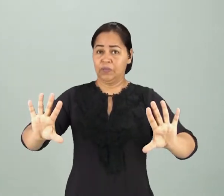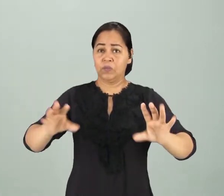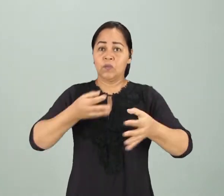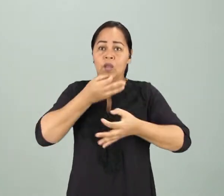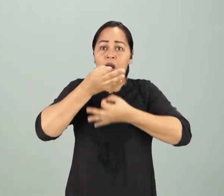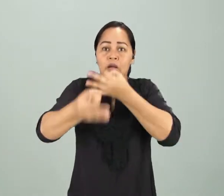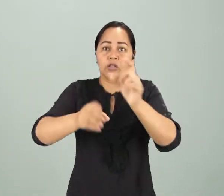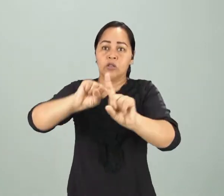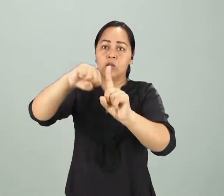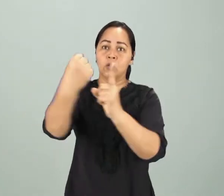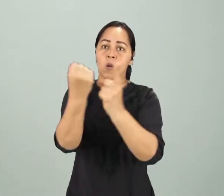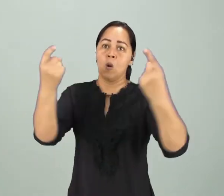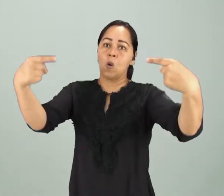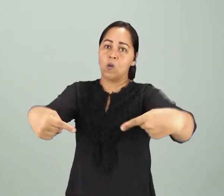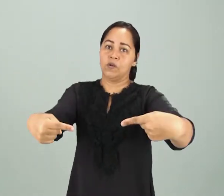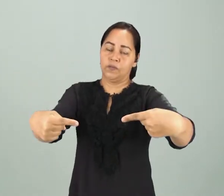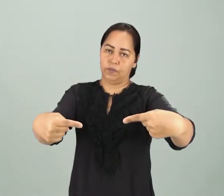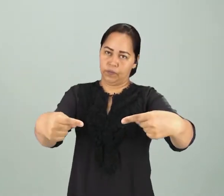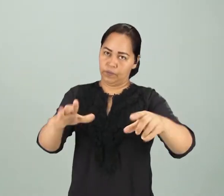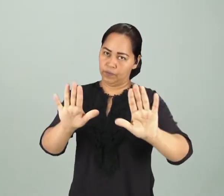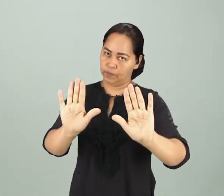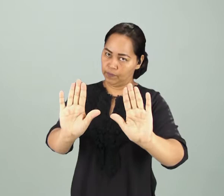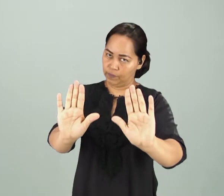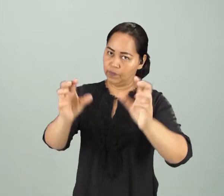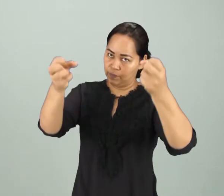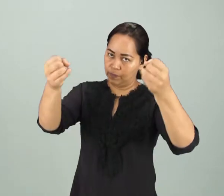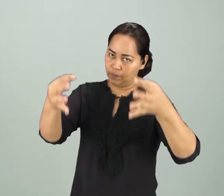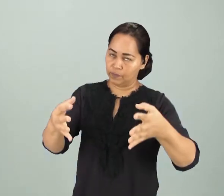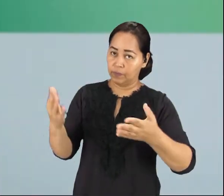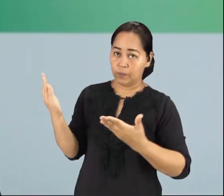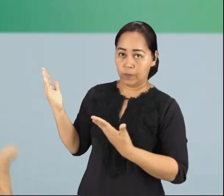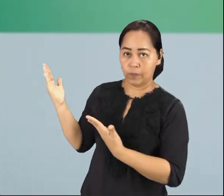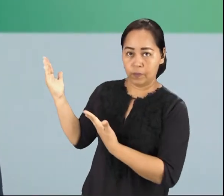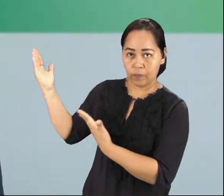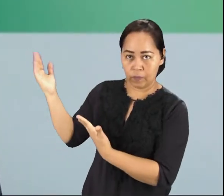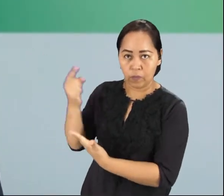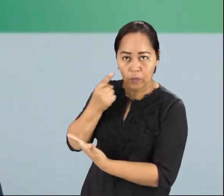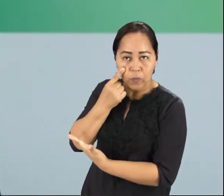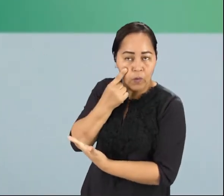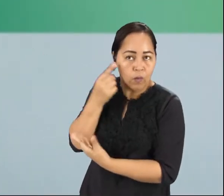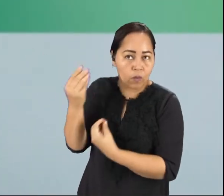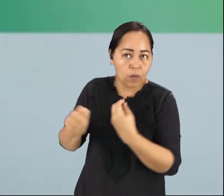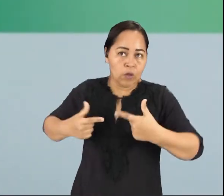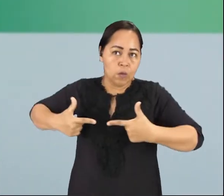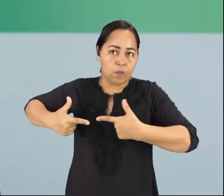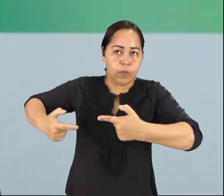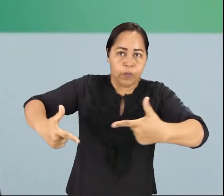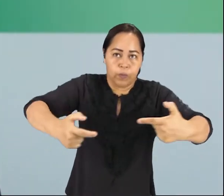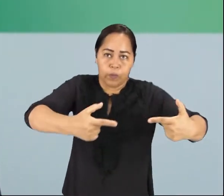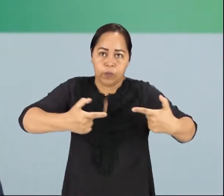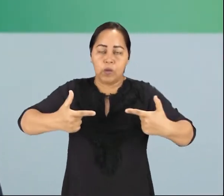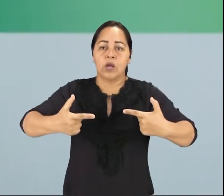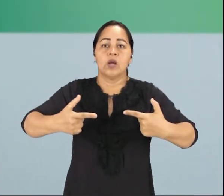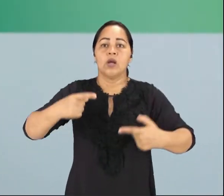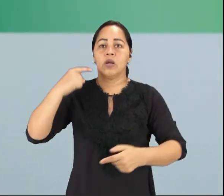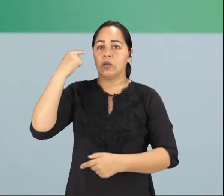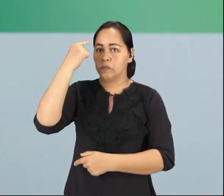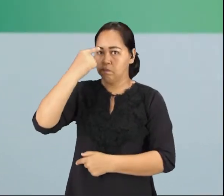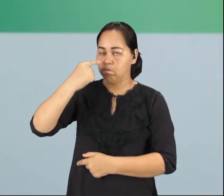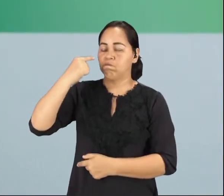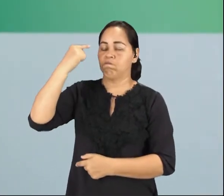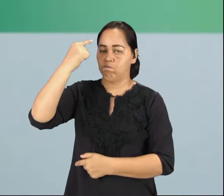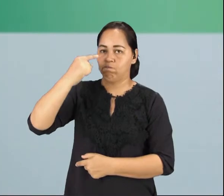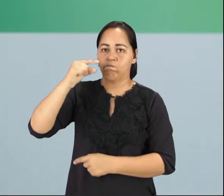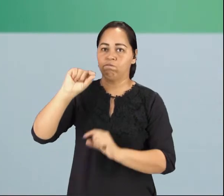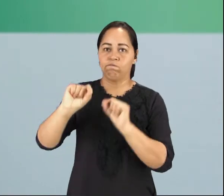que vamos ver mais à frente também. Bom, a vida dos horrores da Guerra Civil Espanhola, como nós falamos, fará